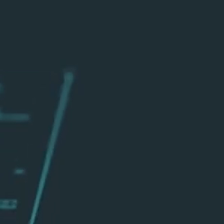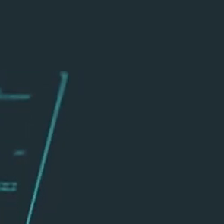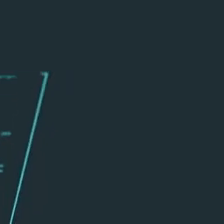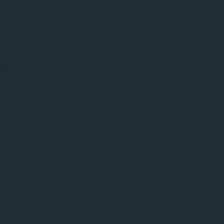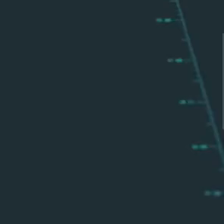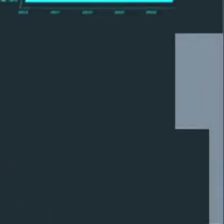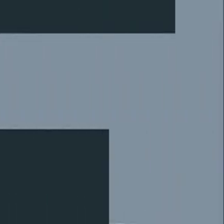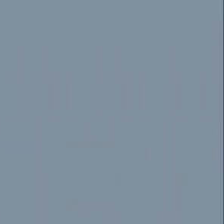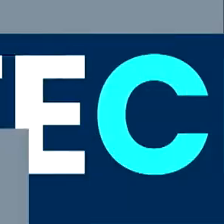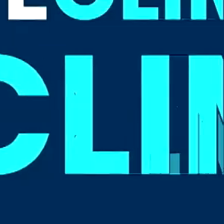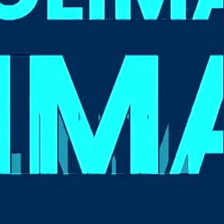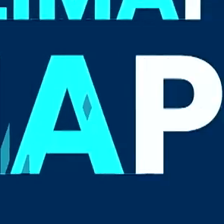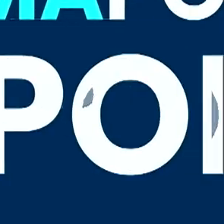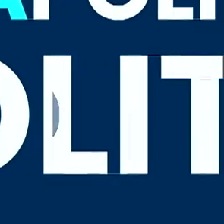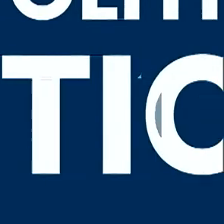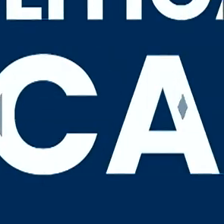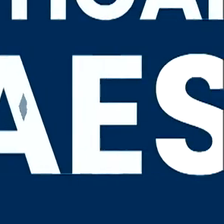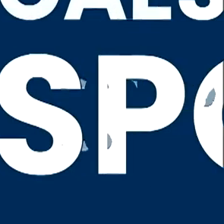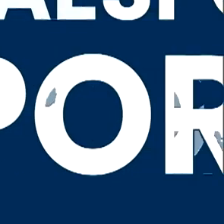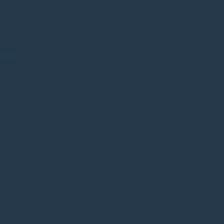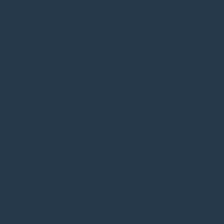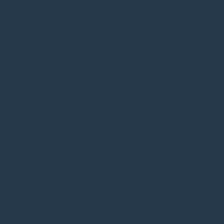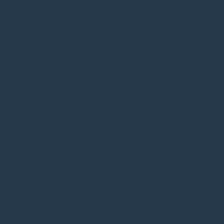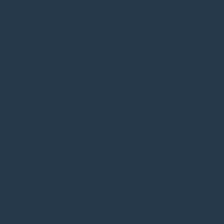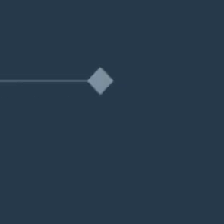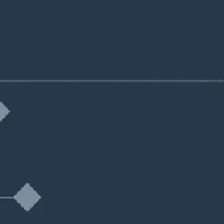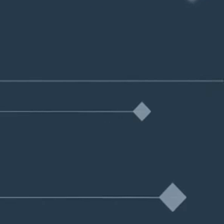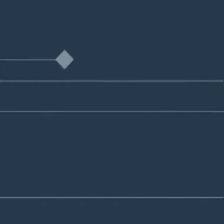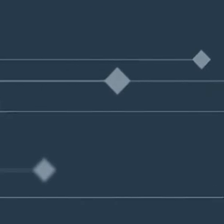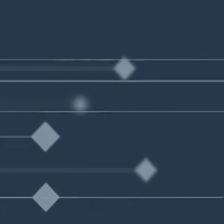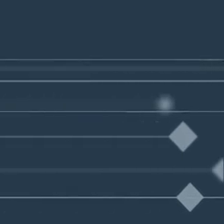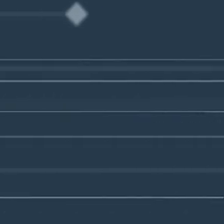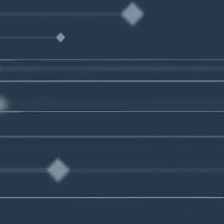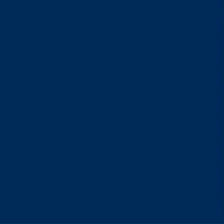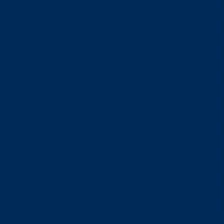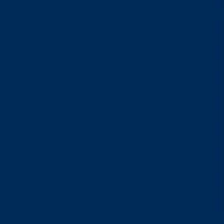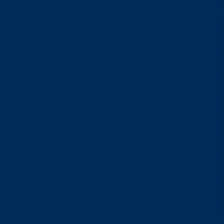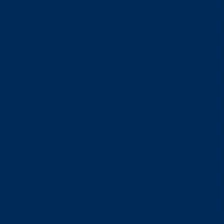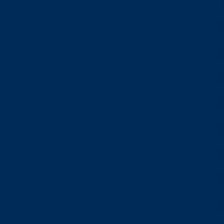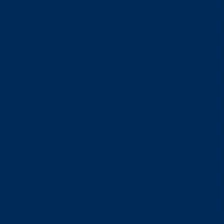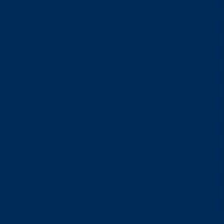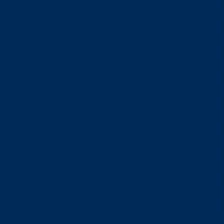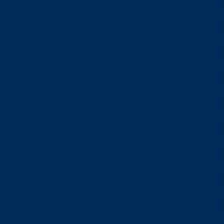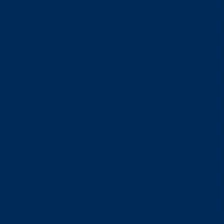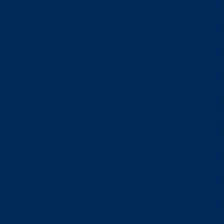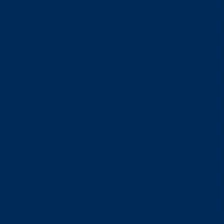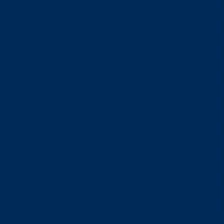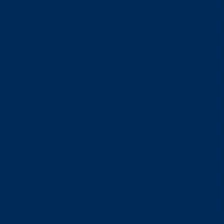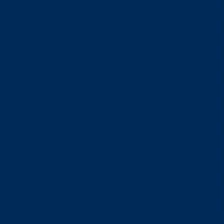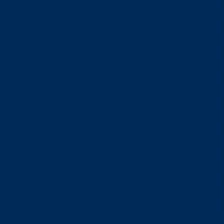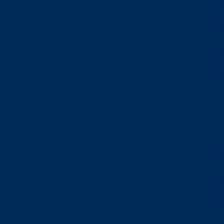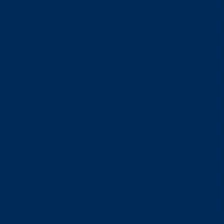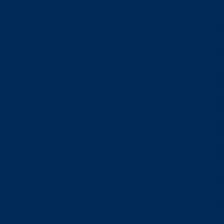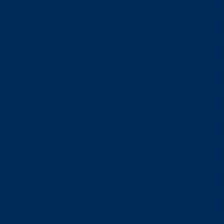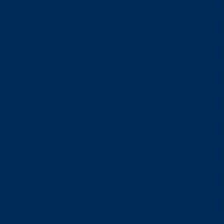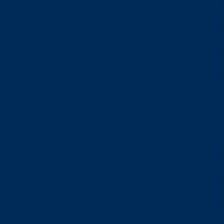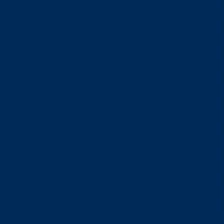o repórter Nacional informação com a credibilidade da Rádio Nacional AM